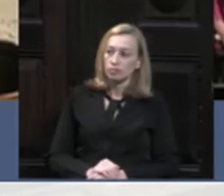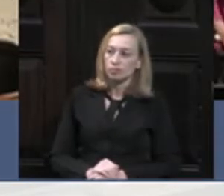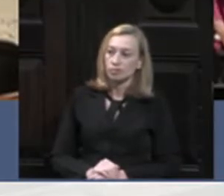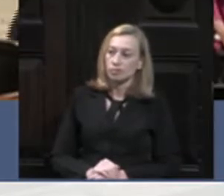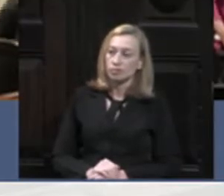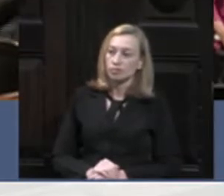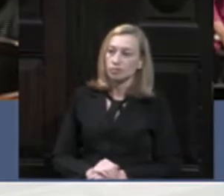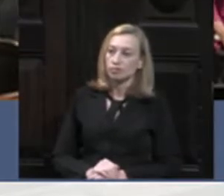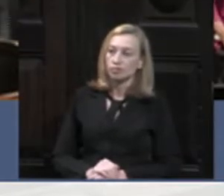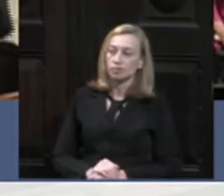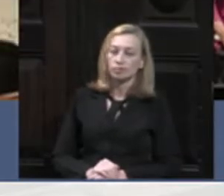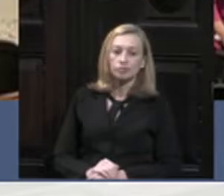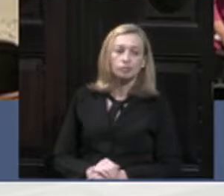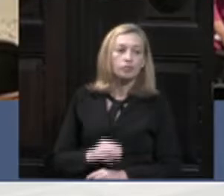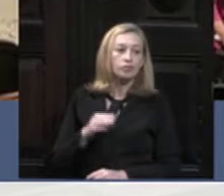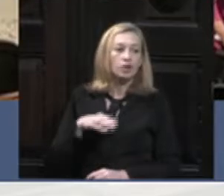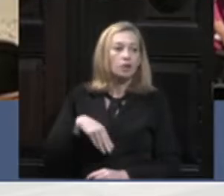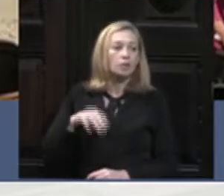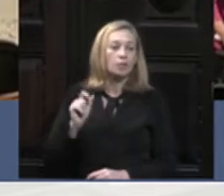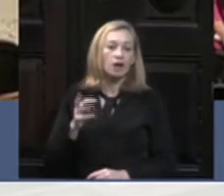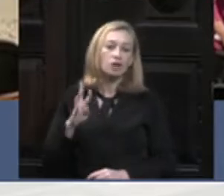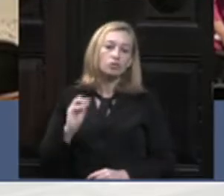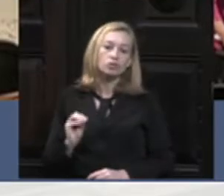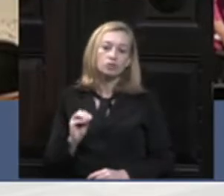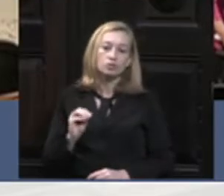Deputado Marcos Miller.